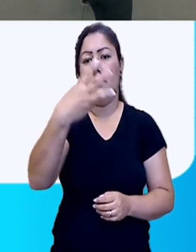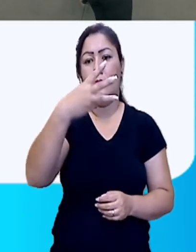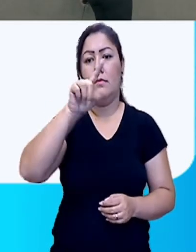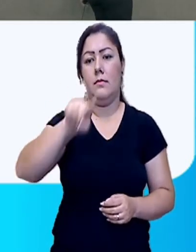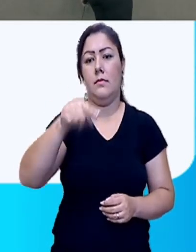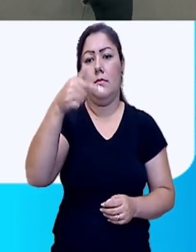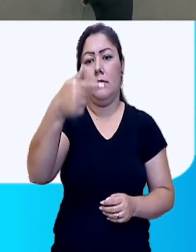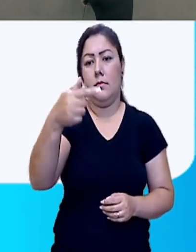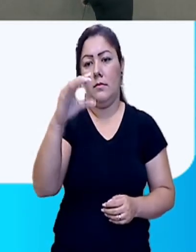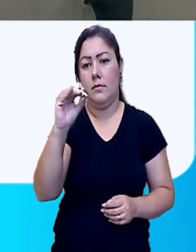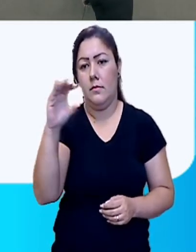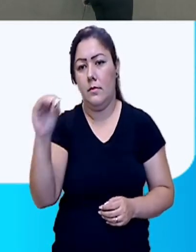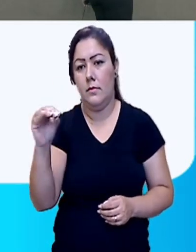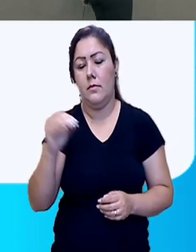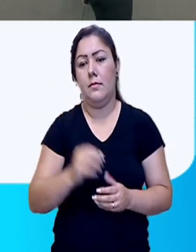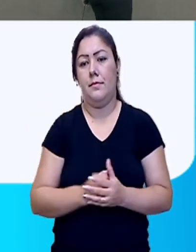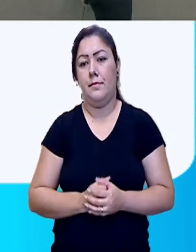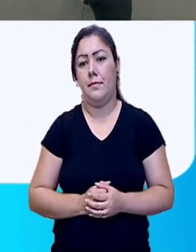3.700